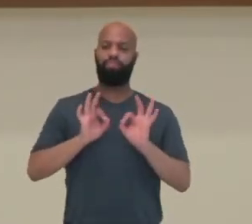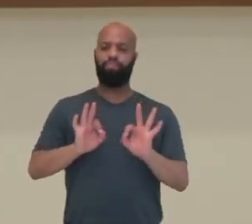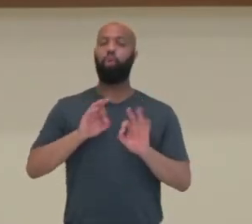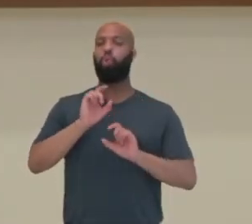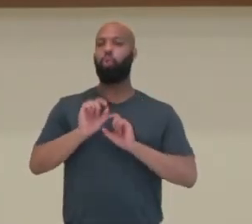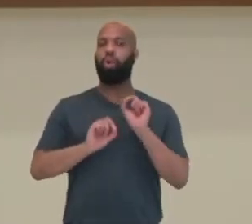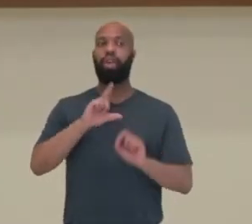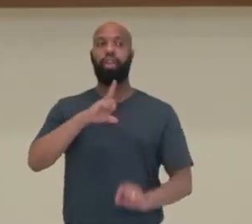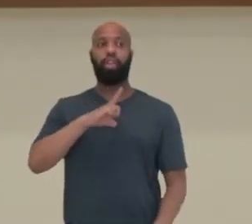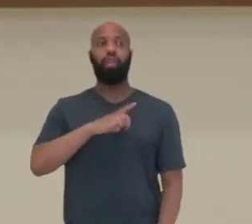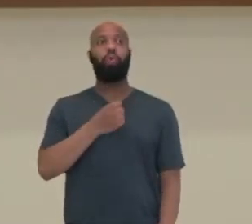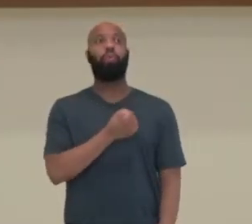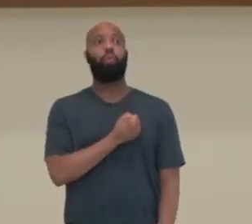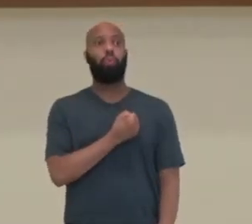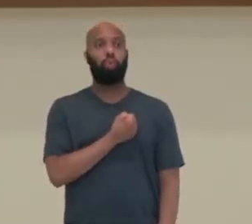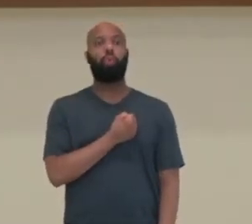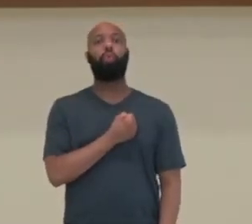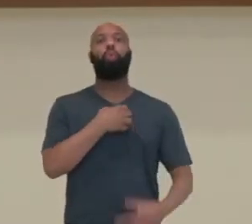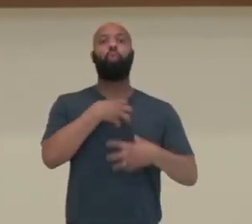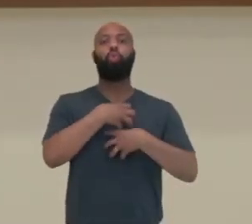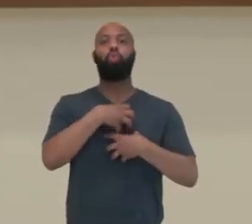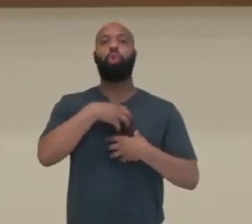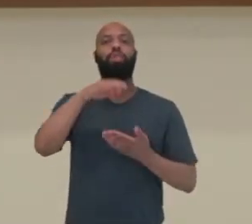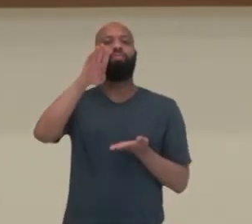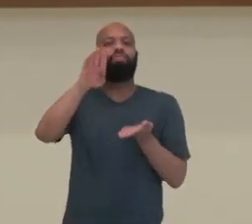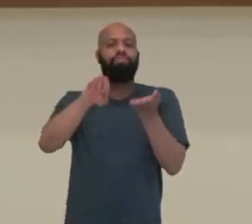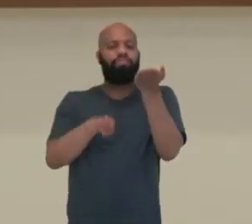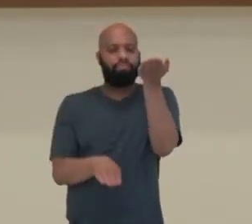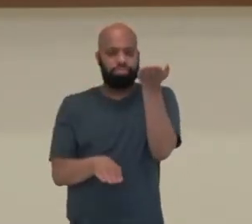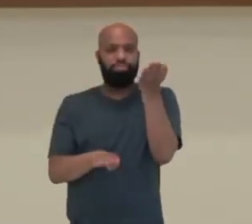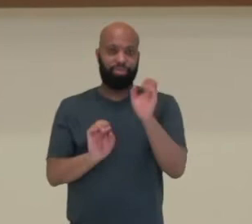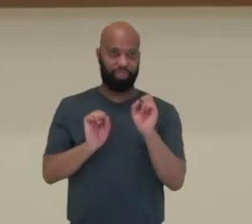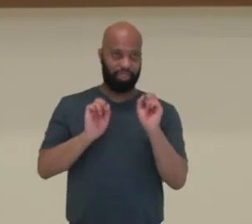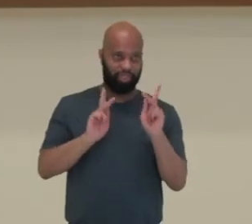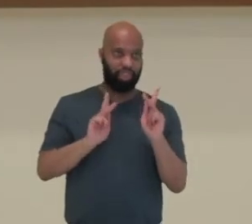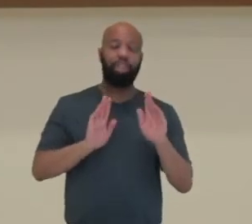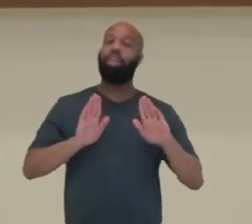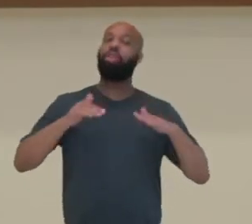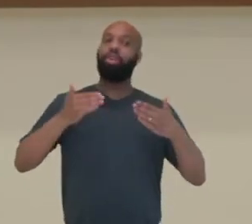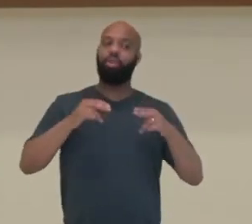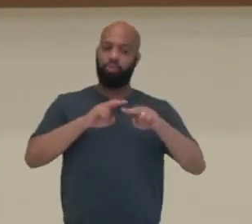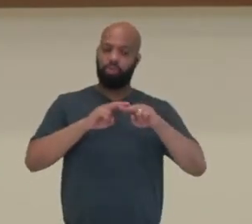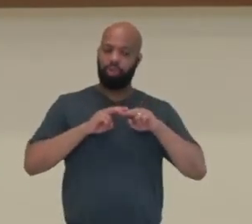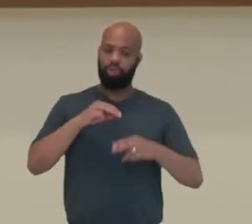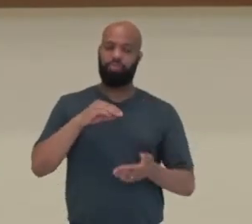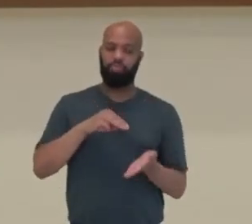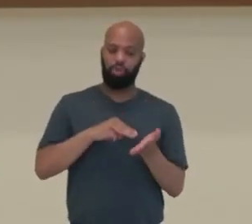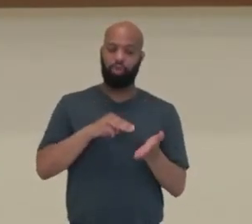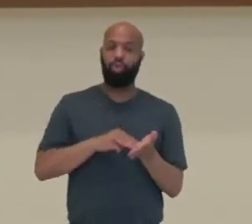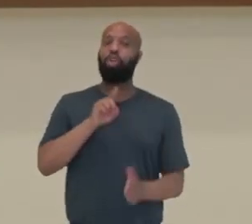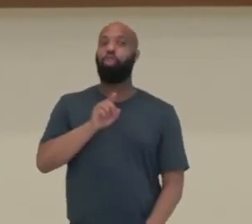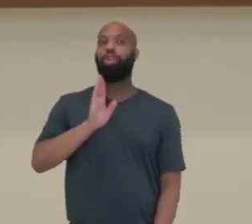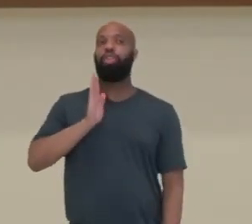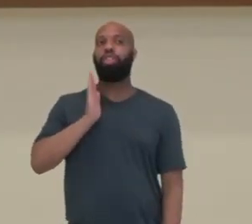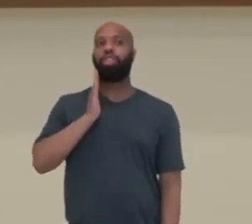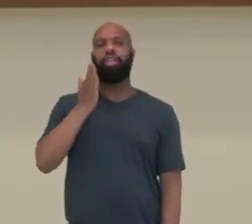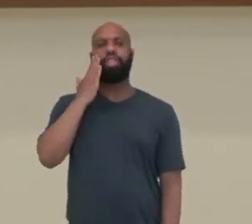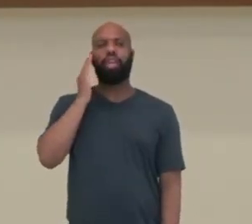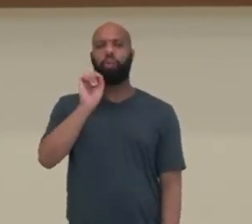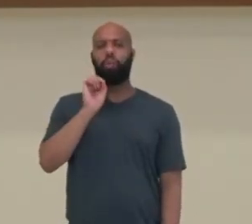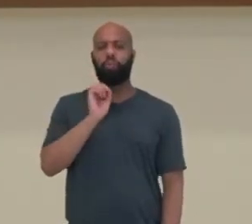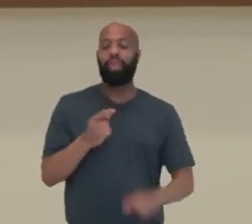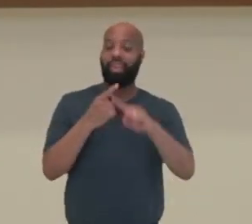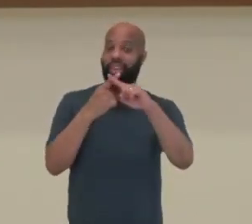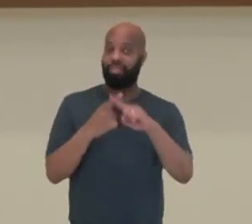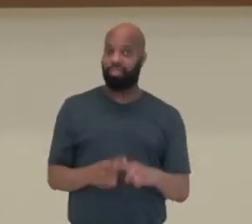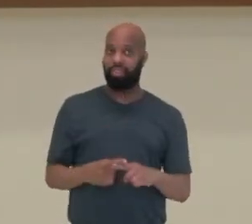que os valores são inversamente proporcionais. Então, você já sabe que o produto